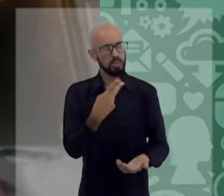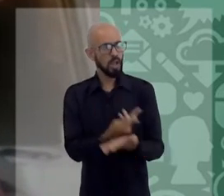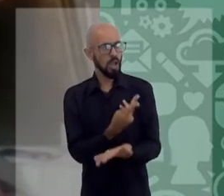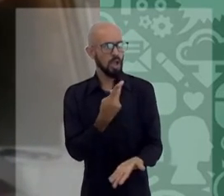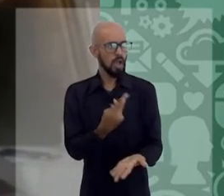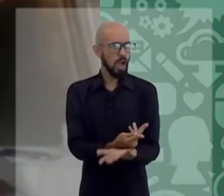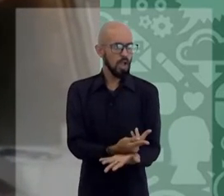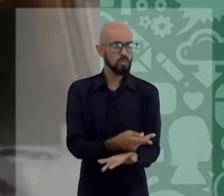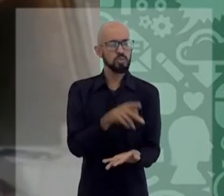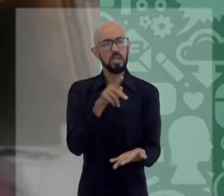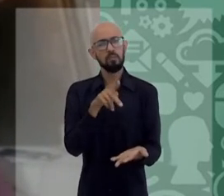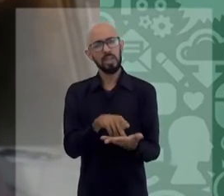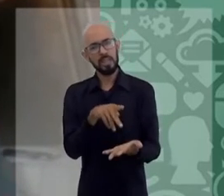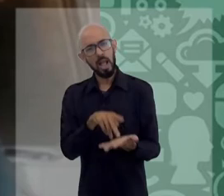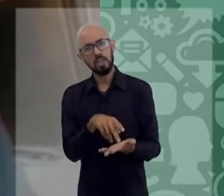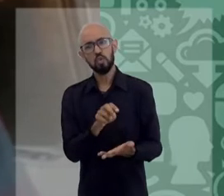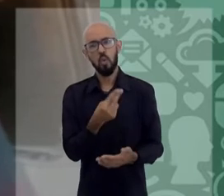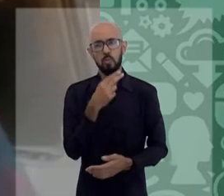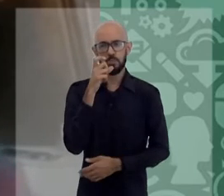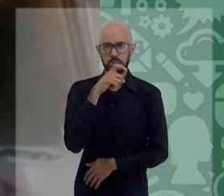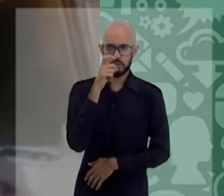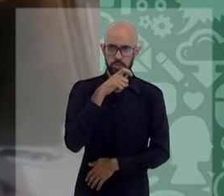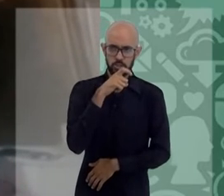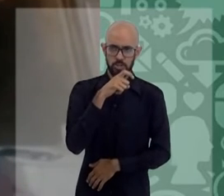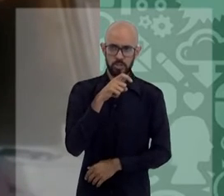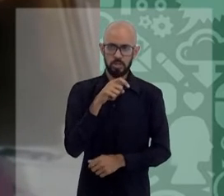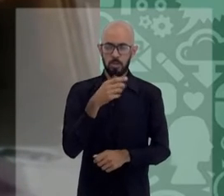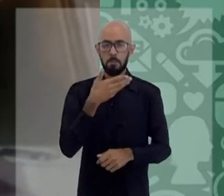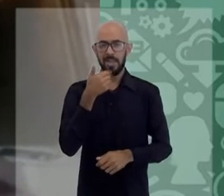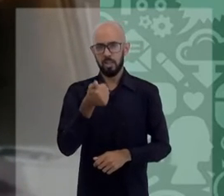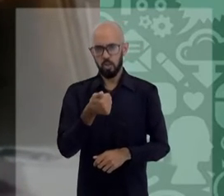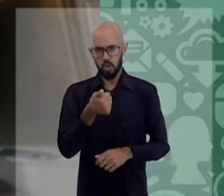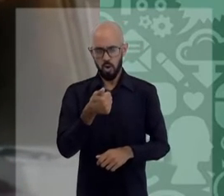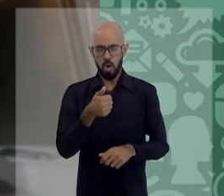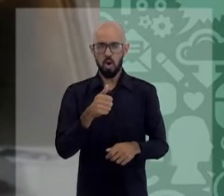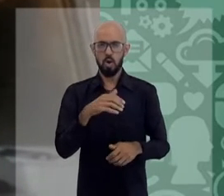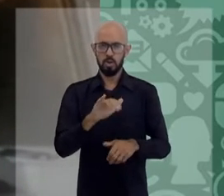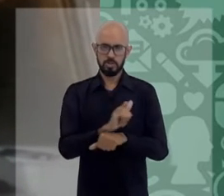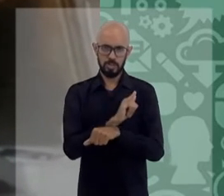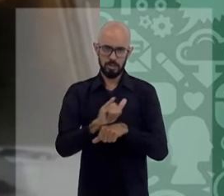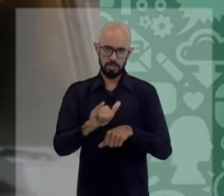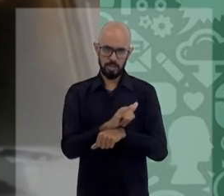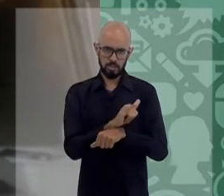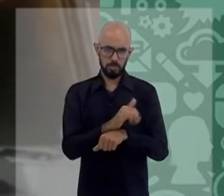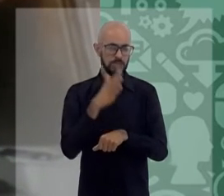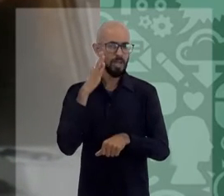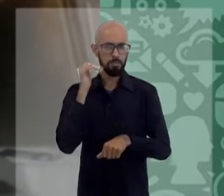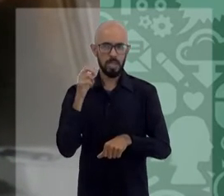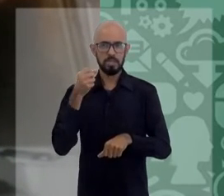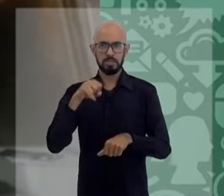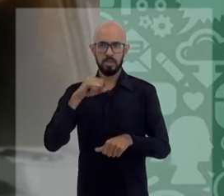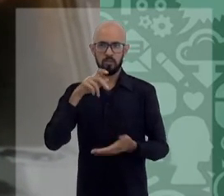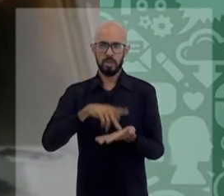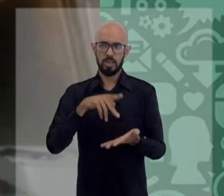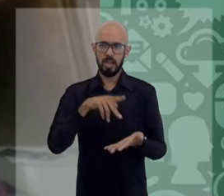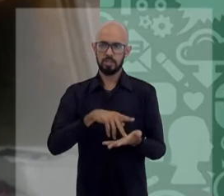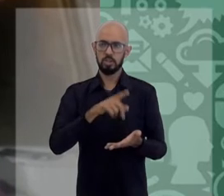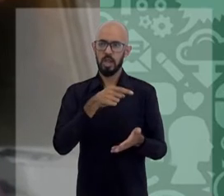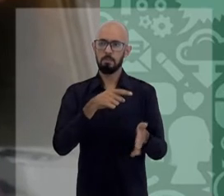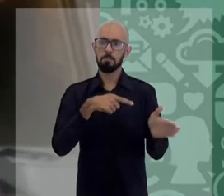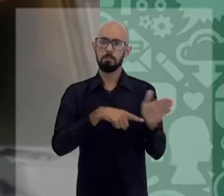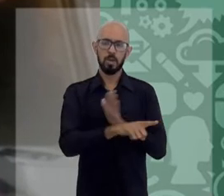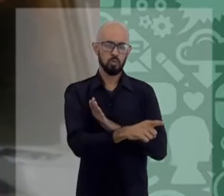tem credibilidade? Não tem? Ah, mas isso é mentira, isso é verdade? A melhor maneira de filtrar essa informação